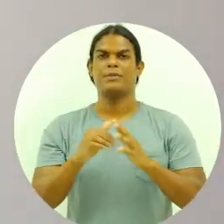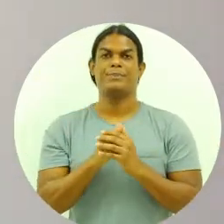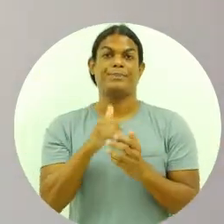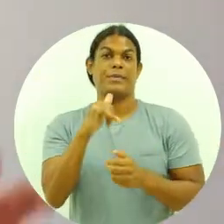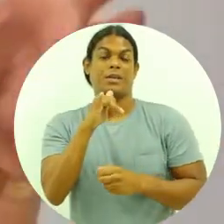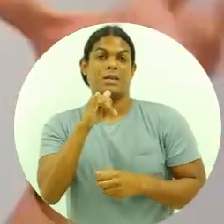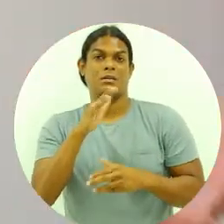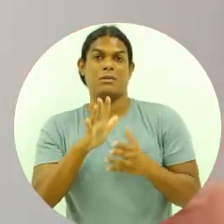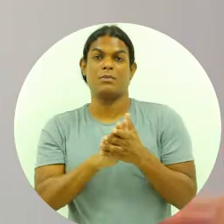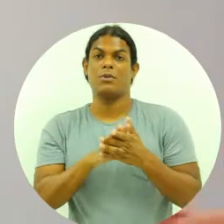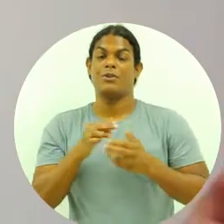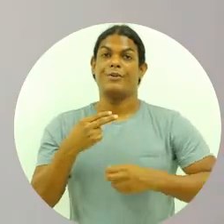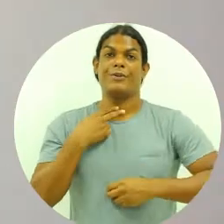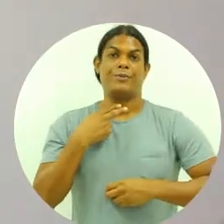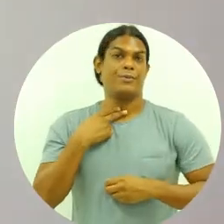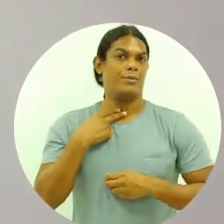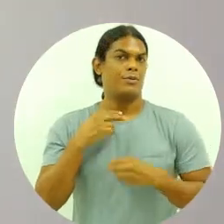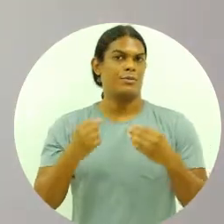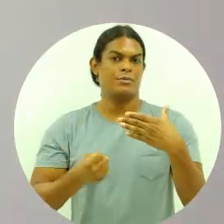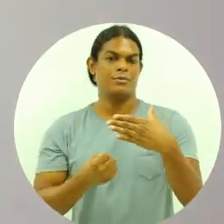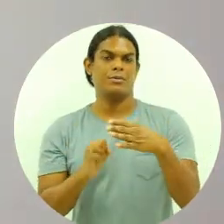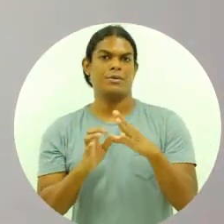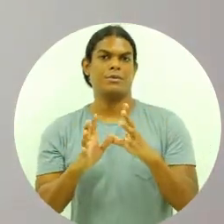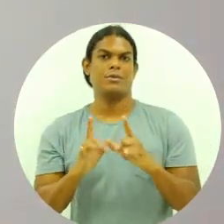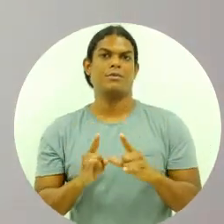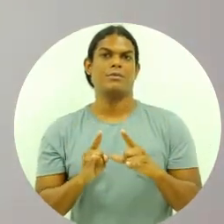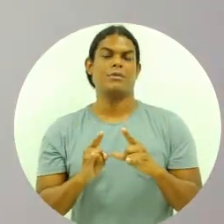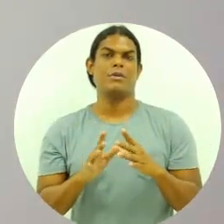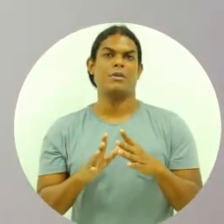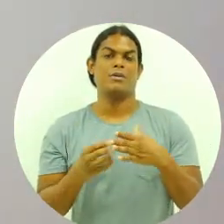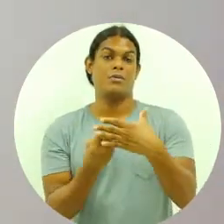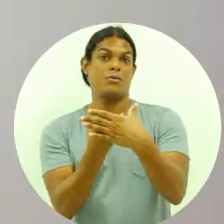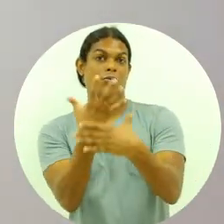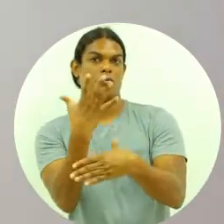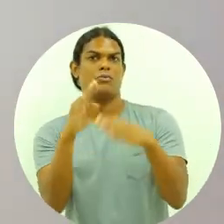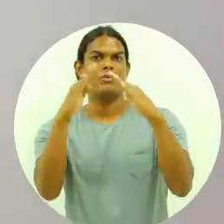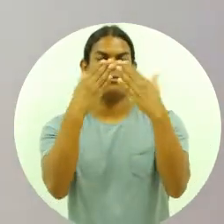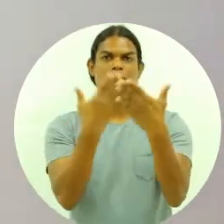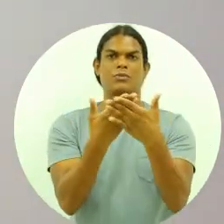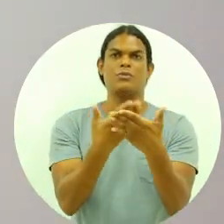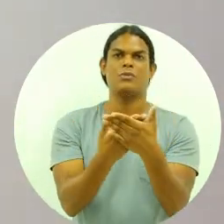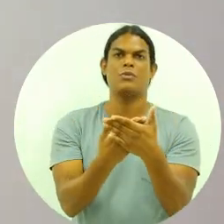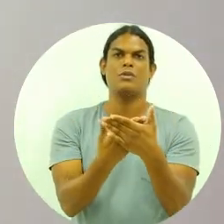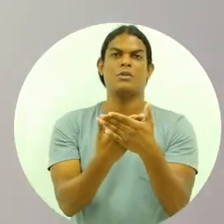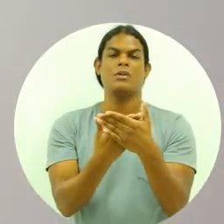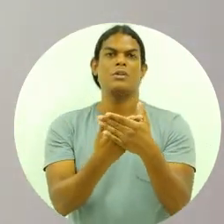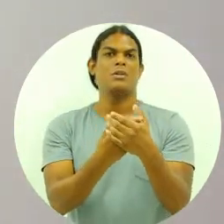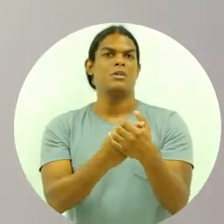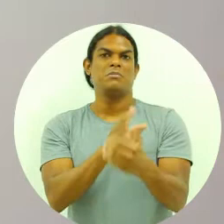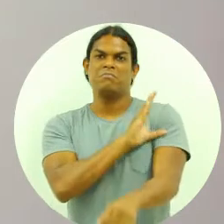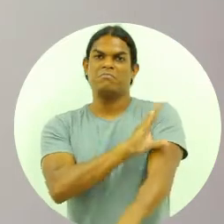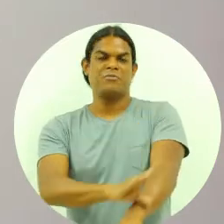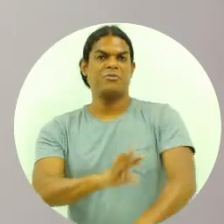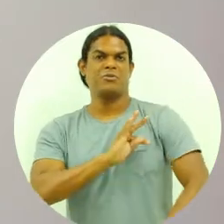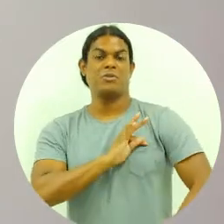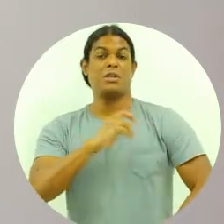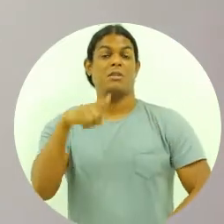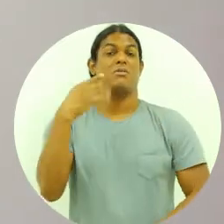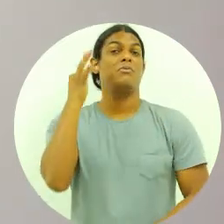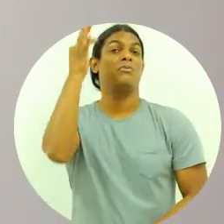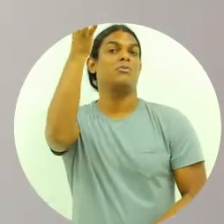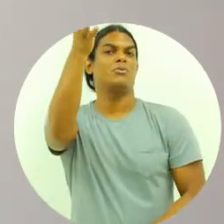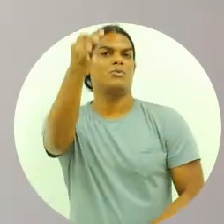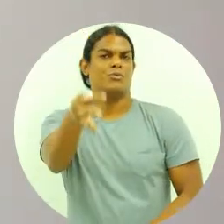criar uma escola pública de ensino técnico e, de repente, transformar a escola numa